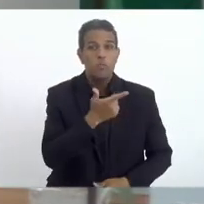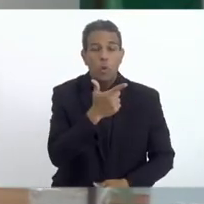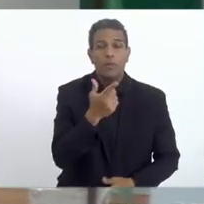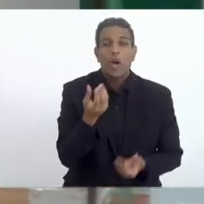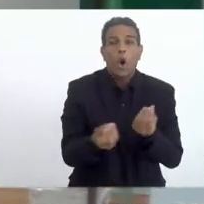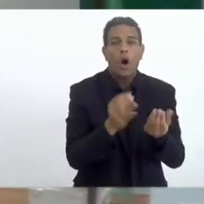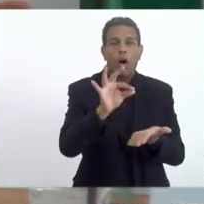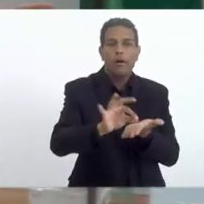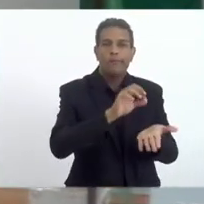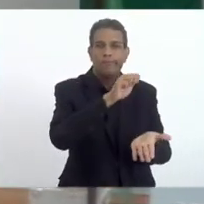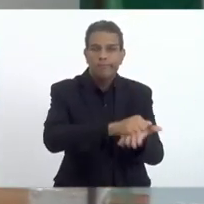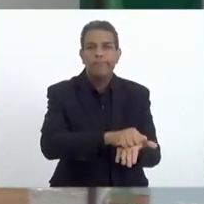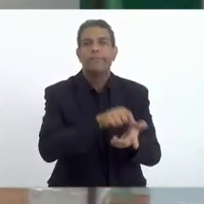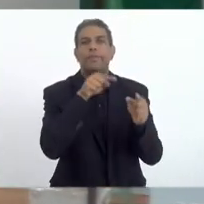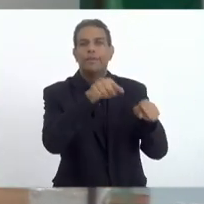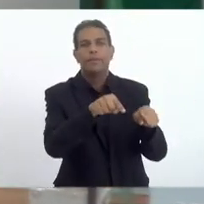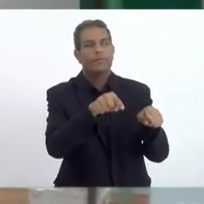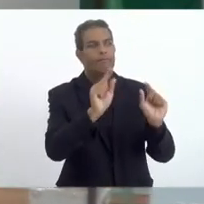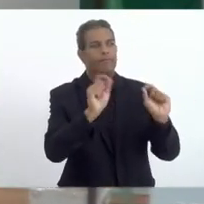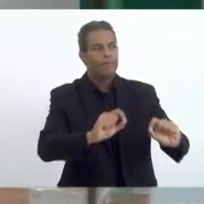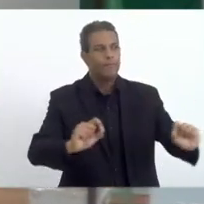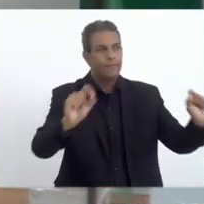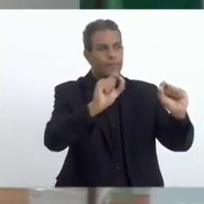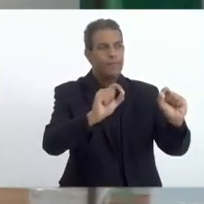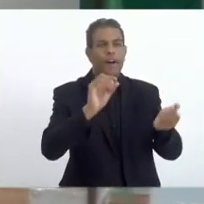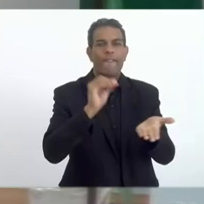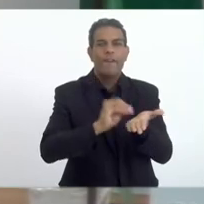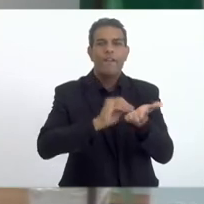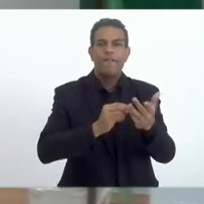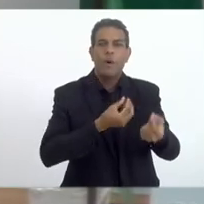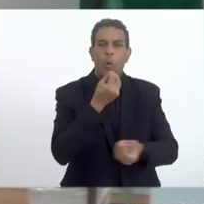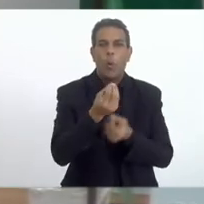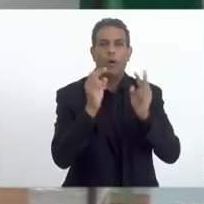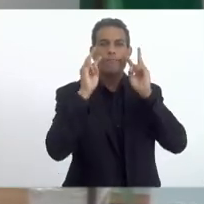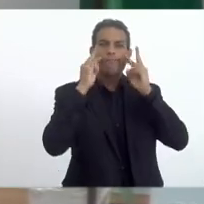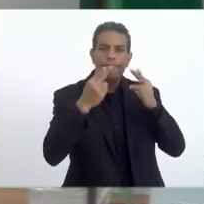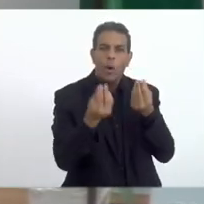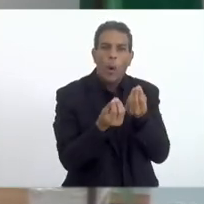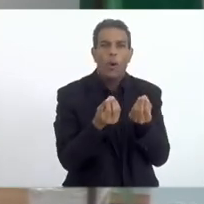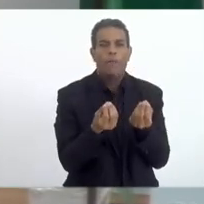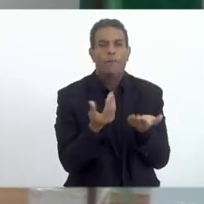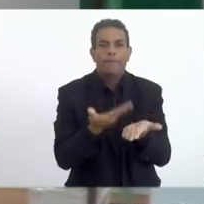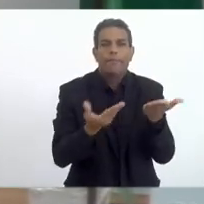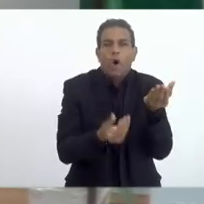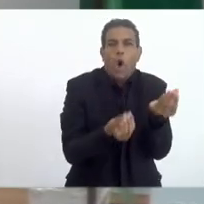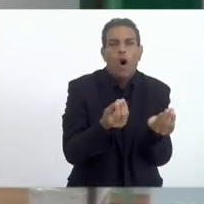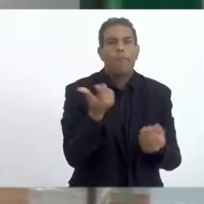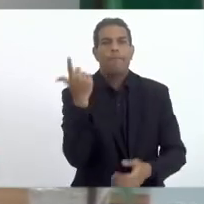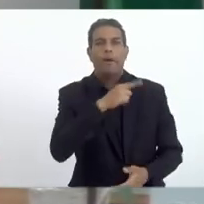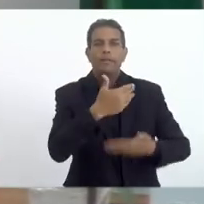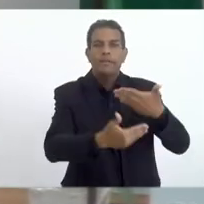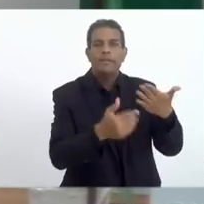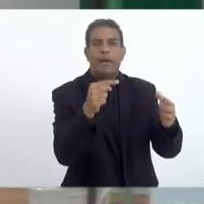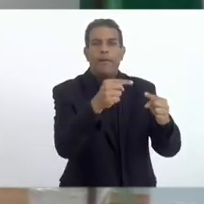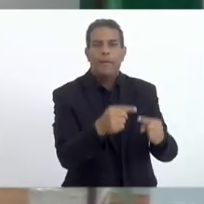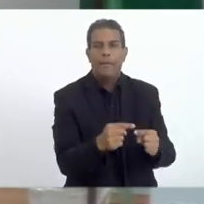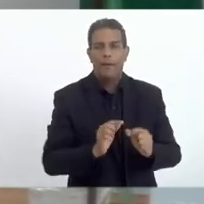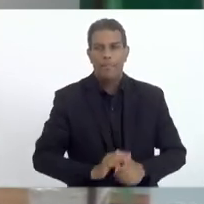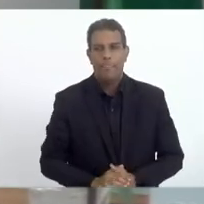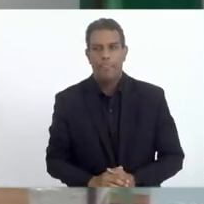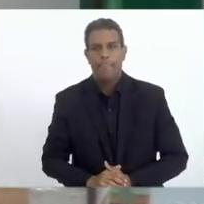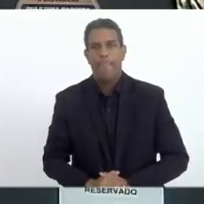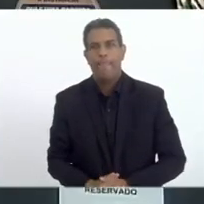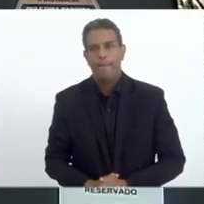matrícula, é uma passagem efêmera. E, se é efêmera, não deixa legado.